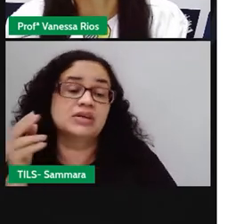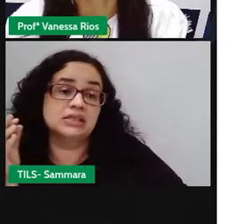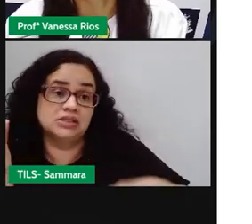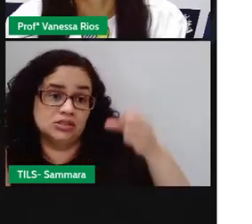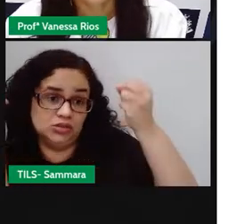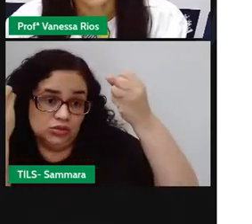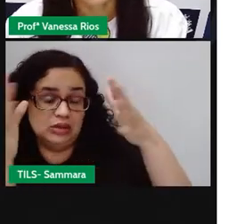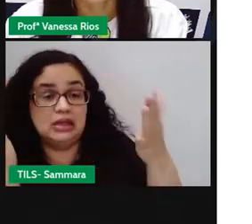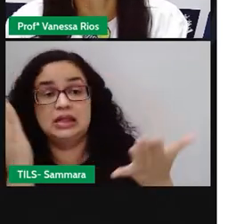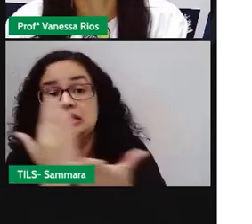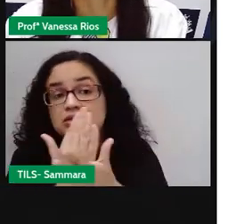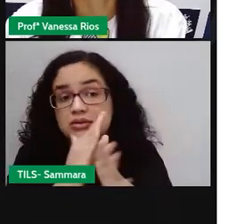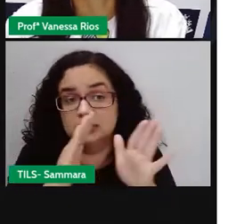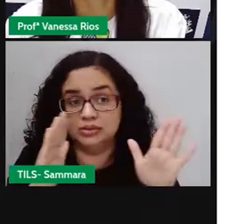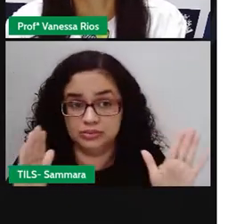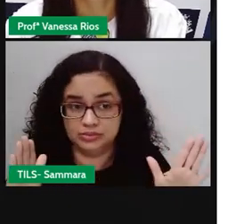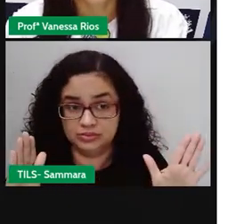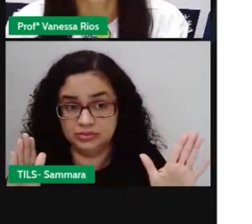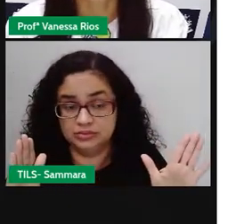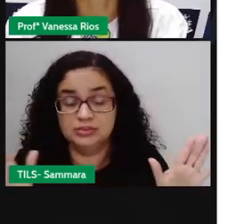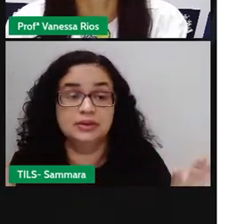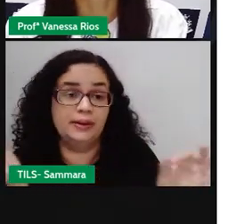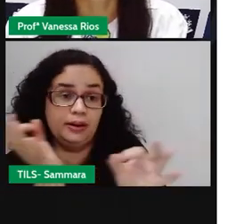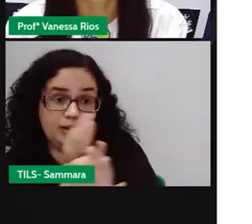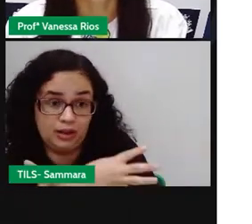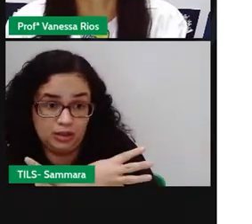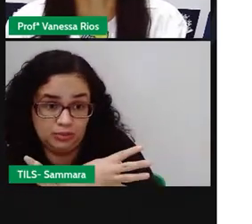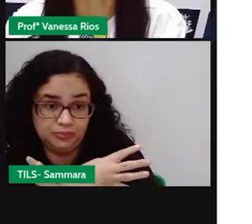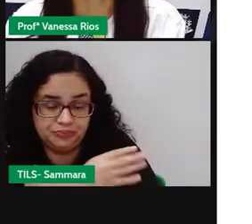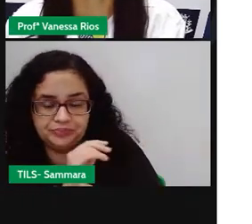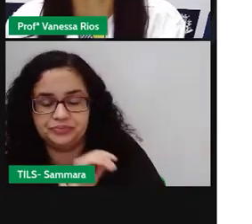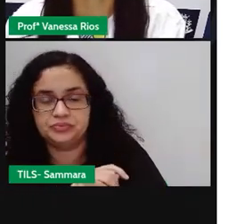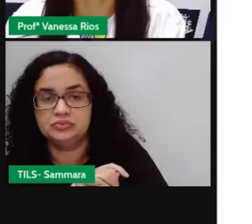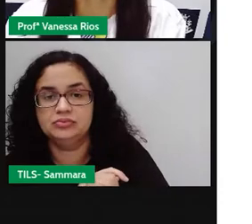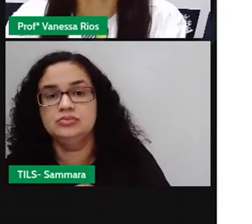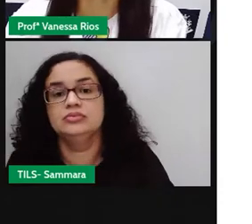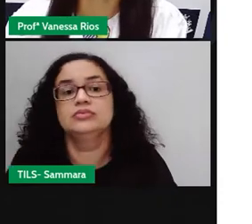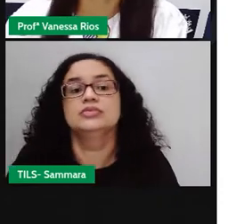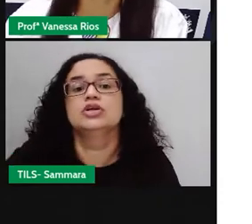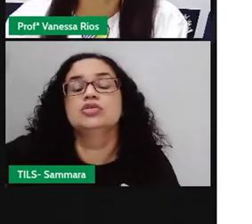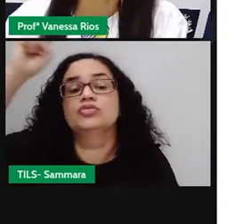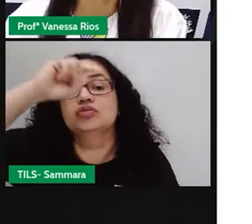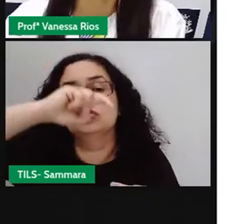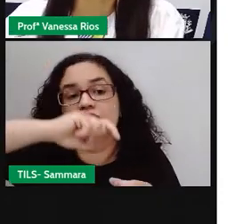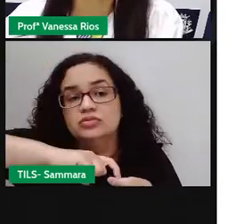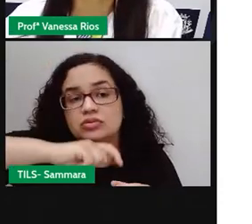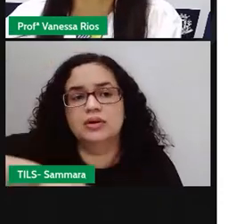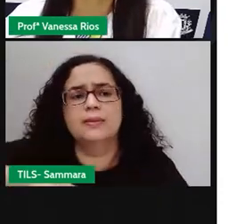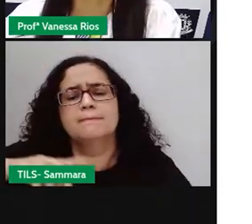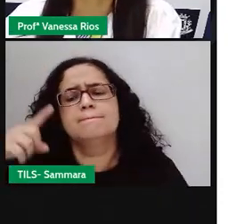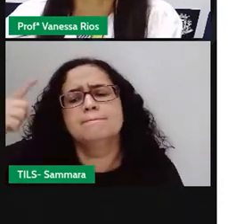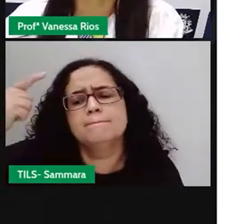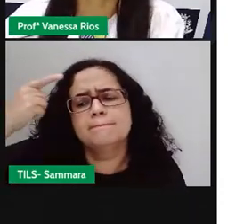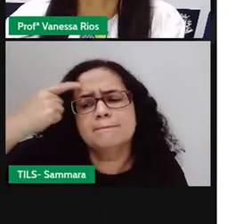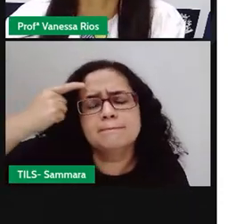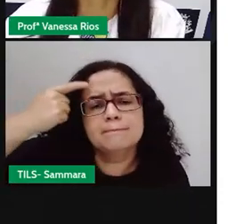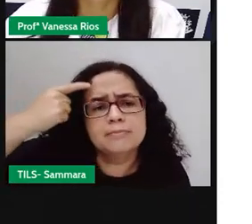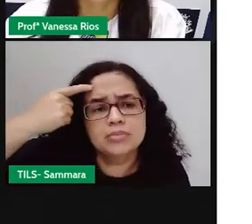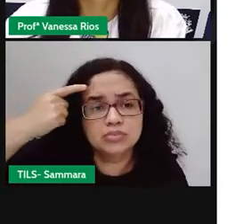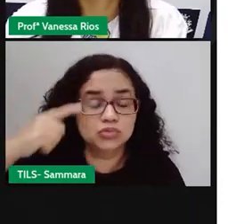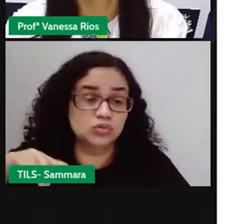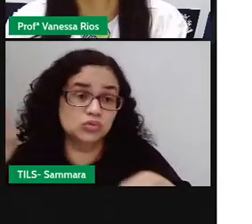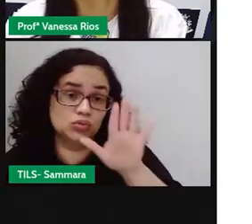gente terminou, que a gente concluiu. E aí quando a gente volta, ó, e pensa aí no